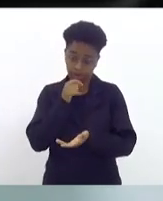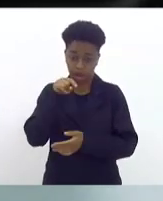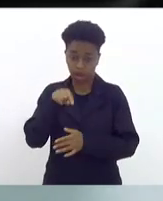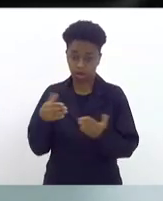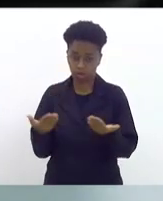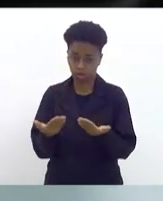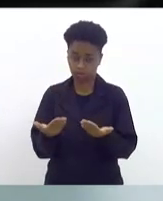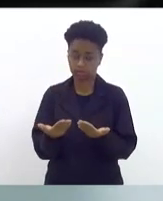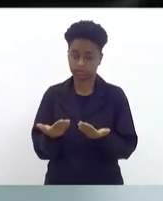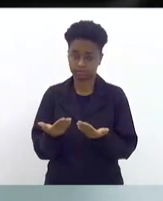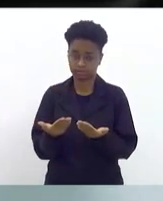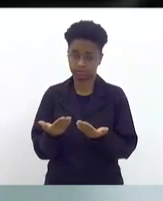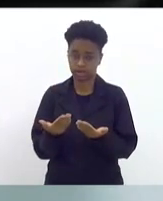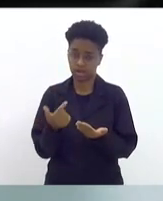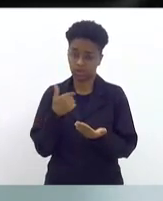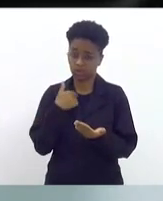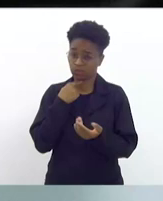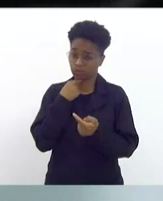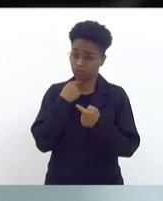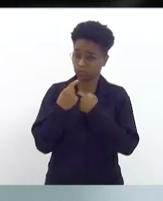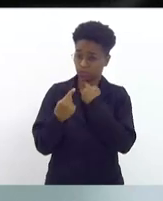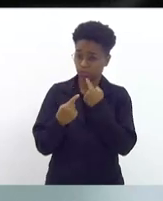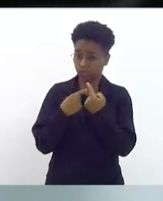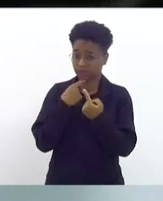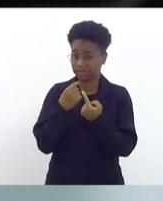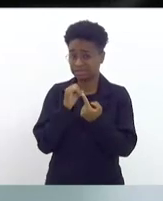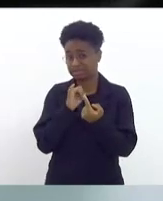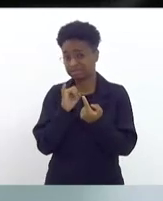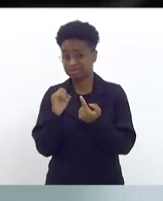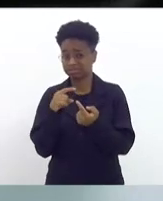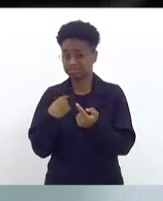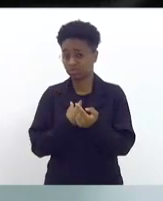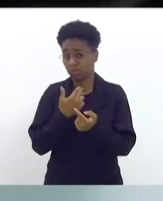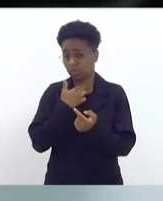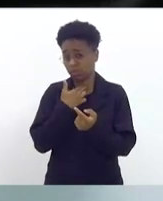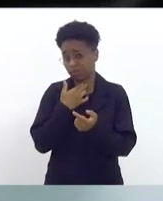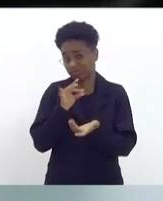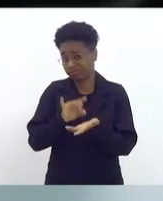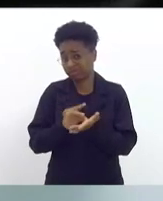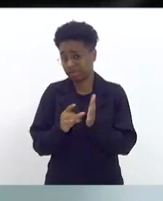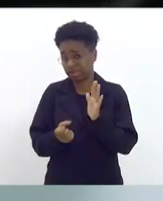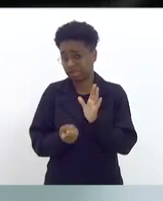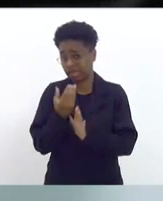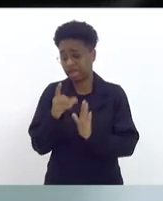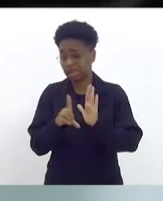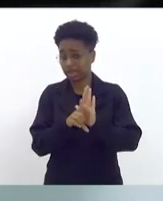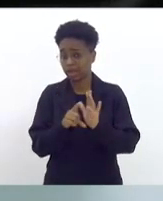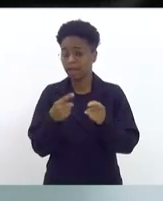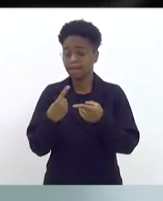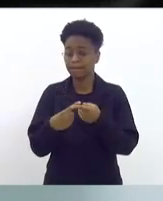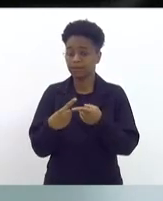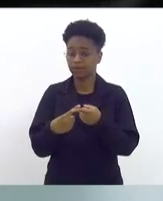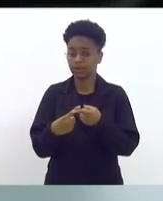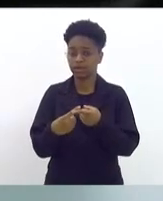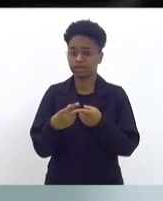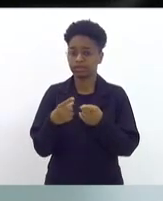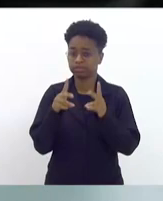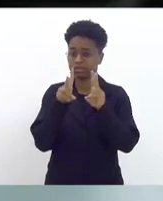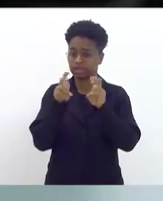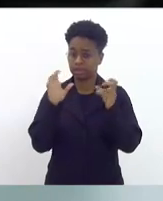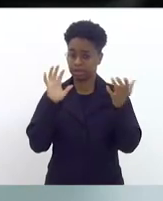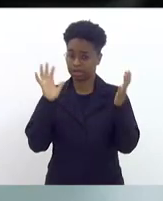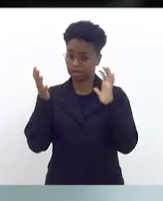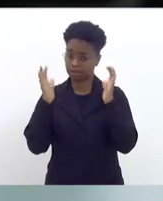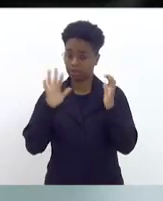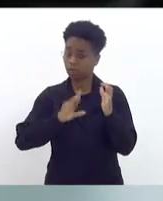aqui eu tenho dúvida se a gente não poderia estabelecer por lei porque é a questão da climatização não